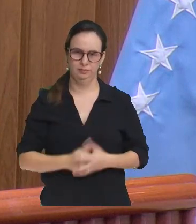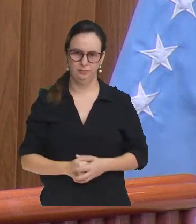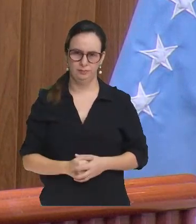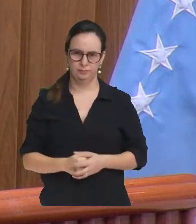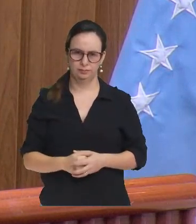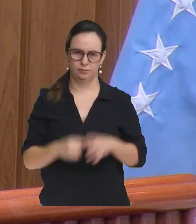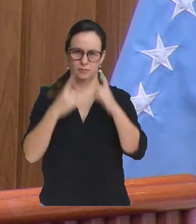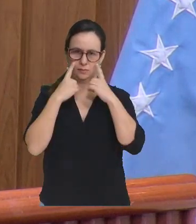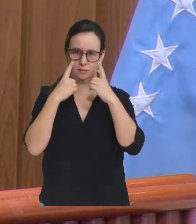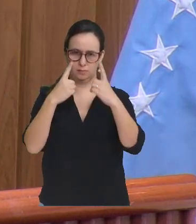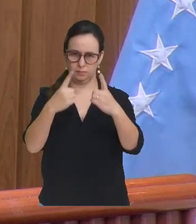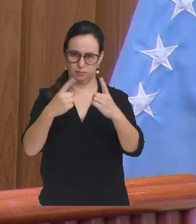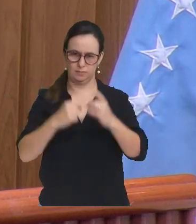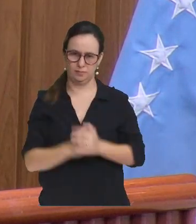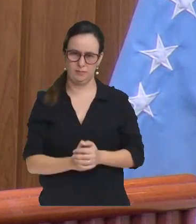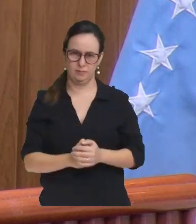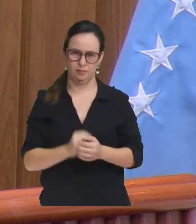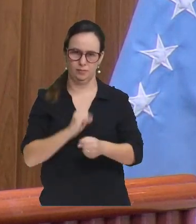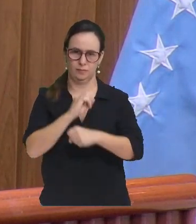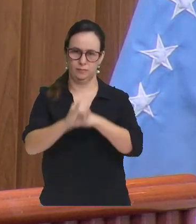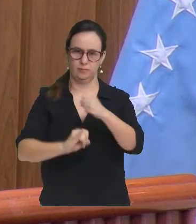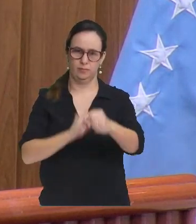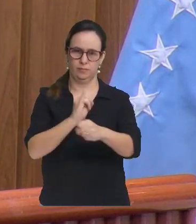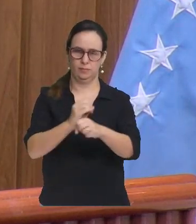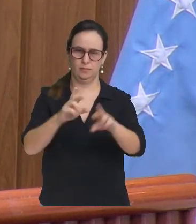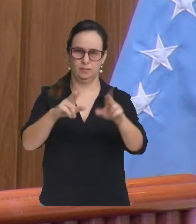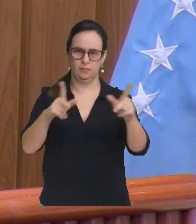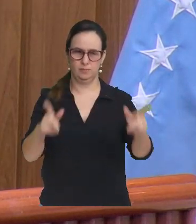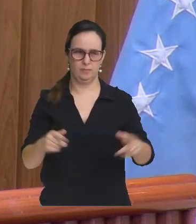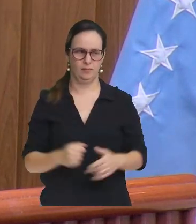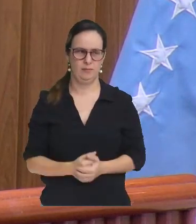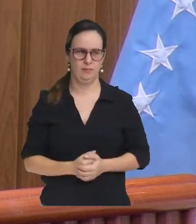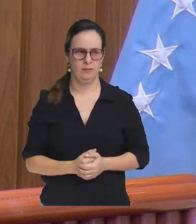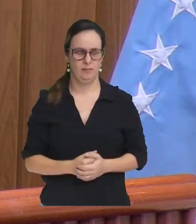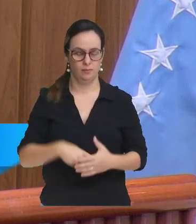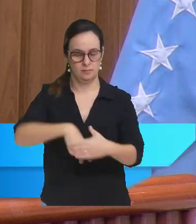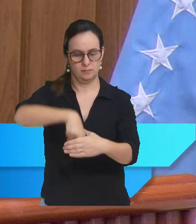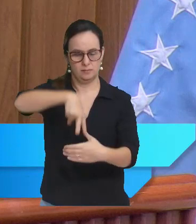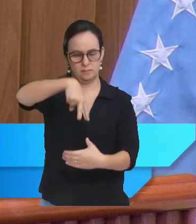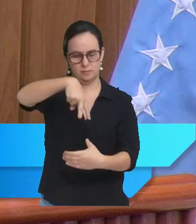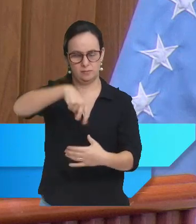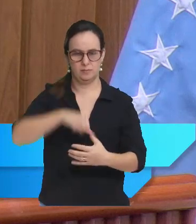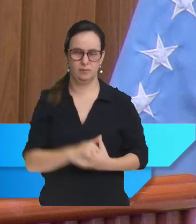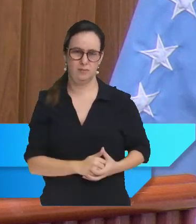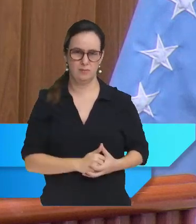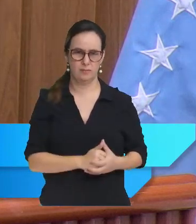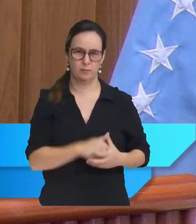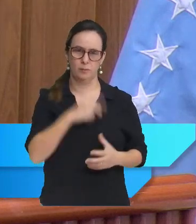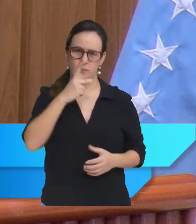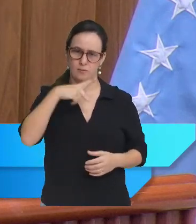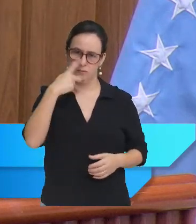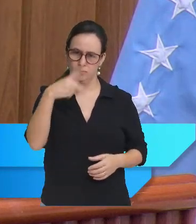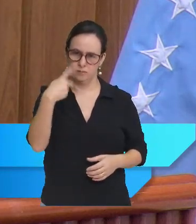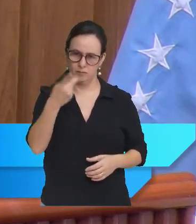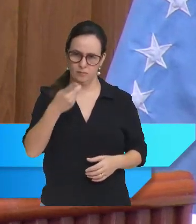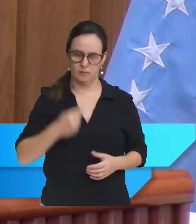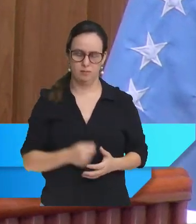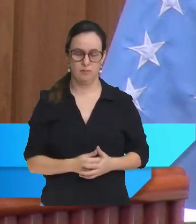mídias sociais. Subo aqui nessa tribuna, nesse momento, para falar sobre o que a gente vem fazendo no